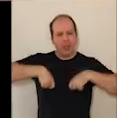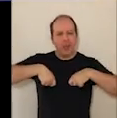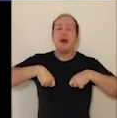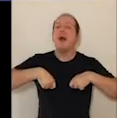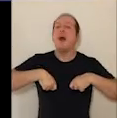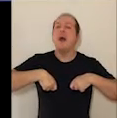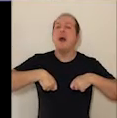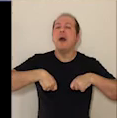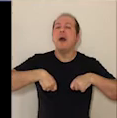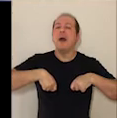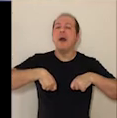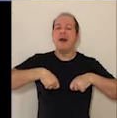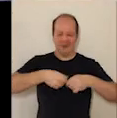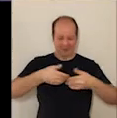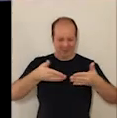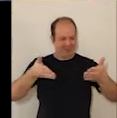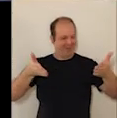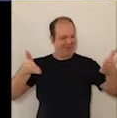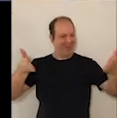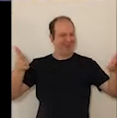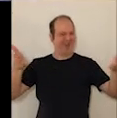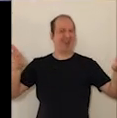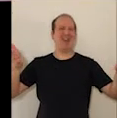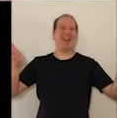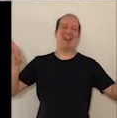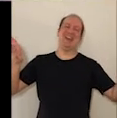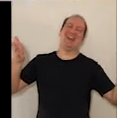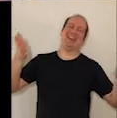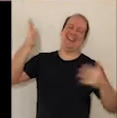abrem os braços.